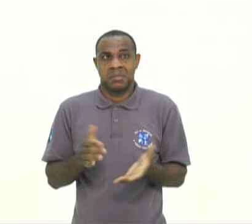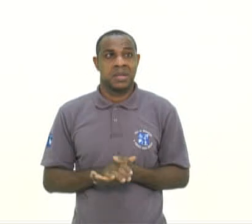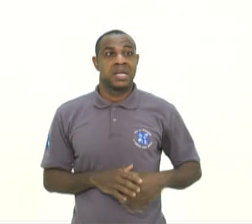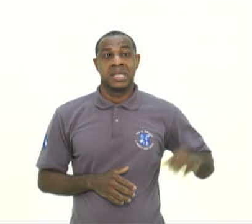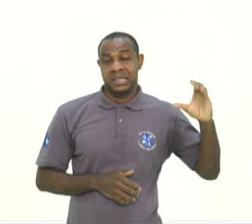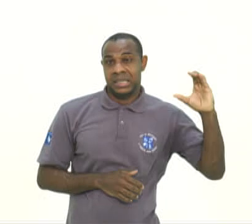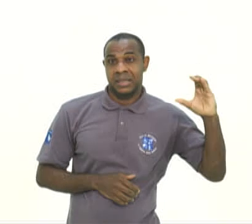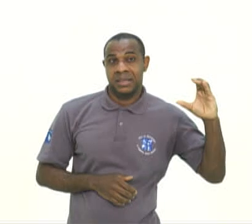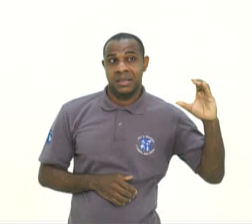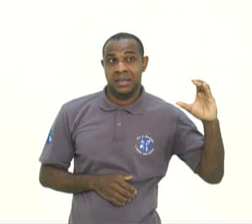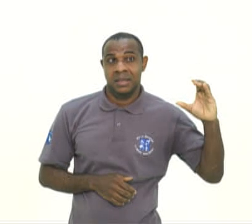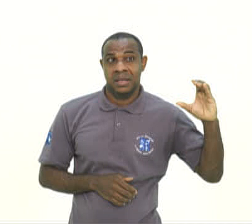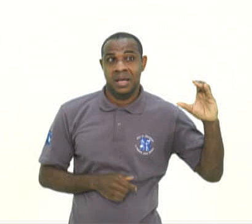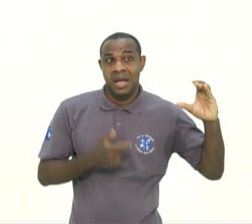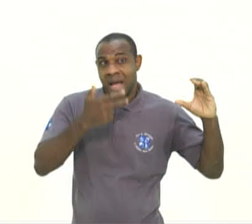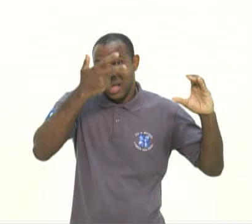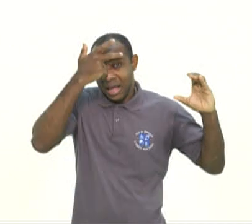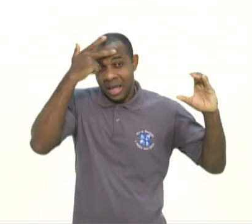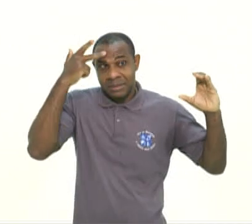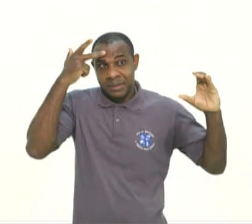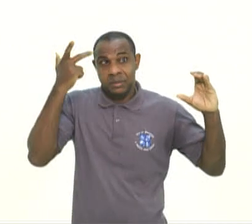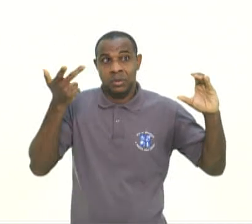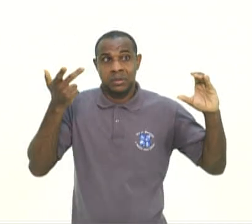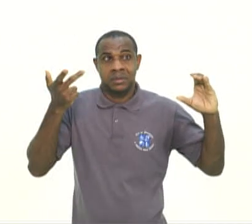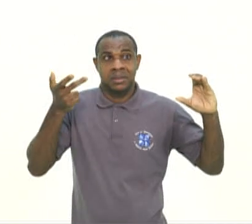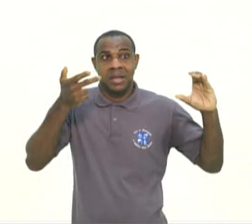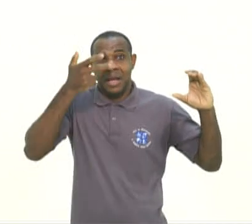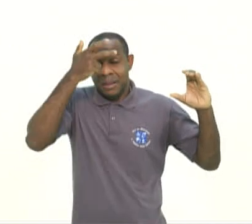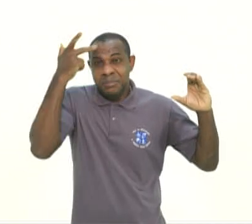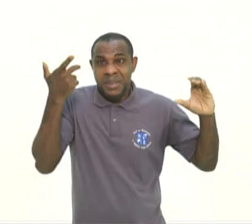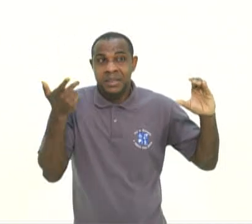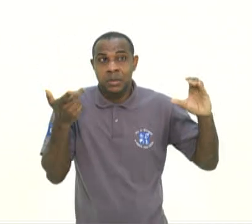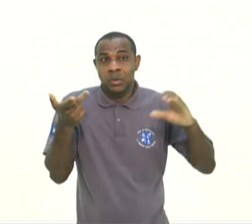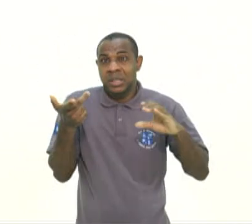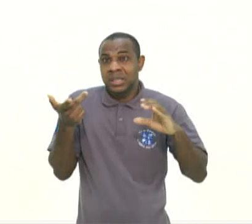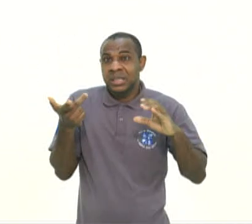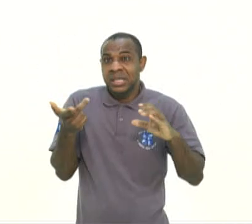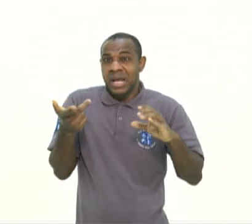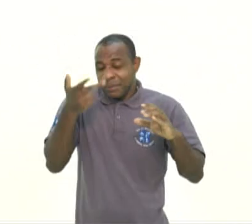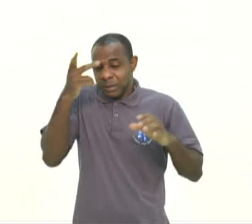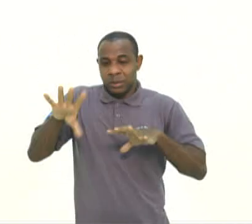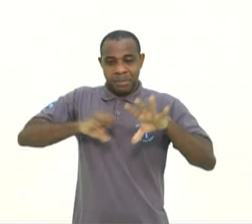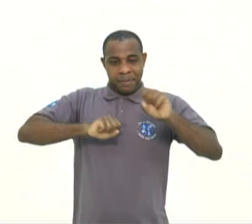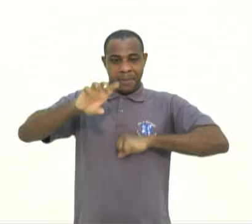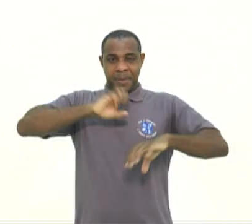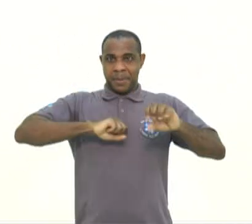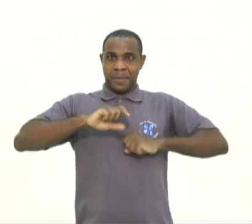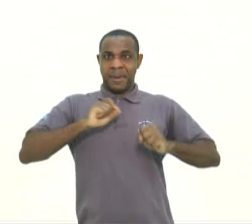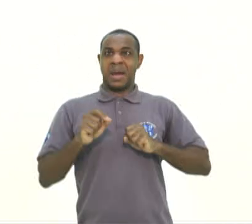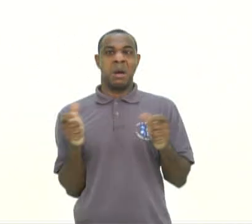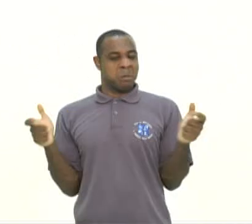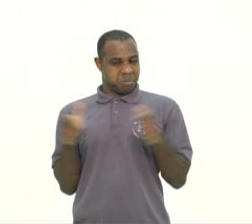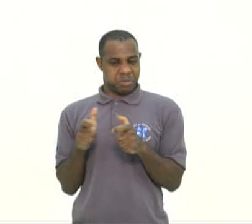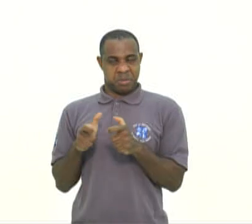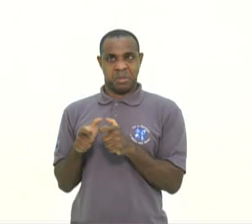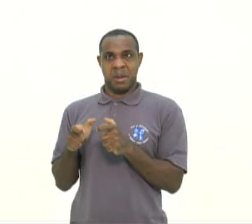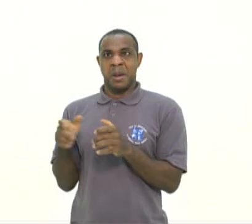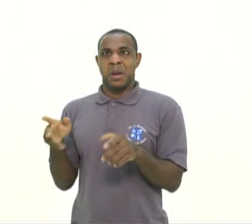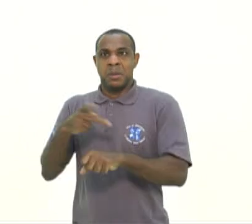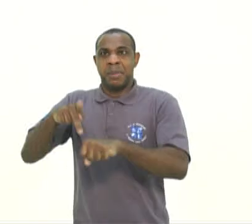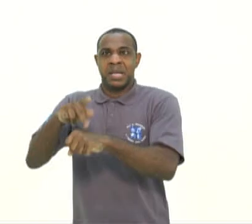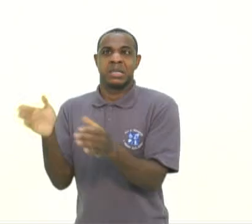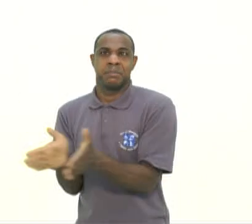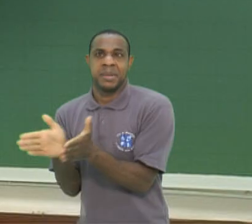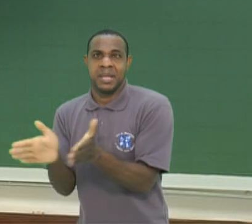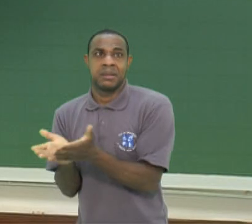Letra C. Os menos afetados são os países pobres. E a letra D. Exige informação e